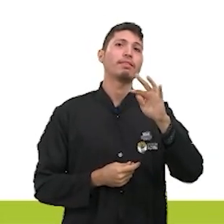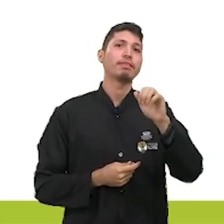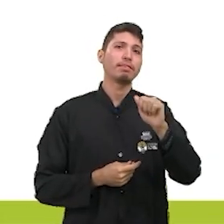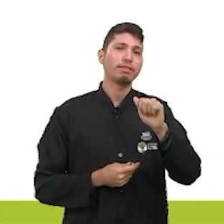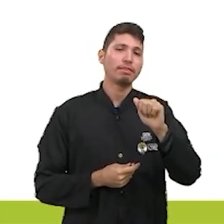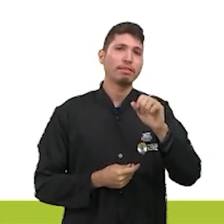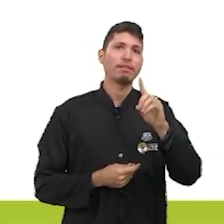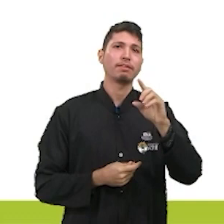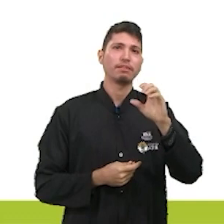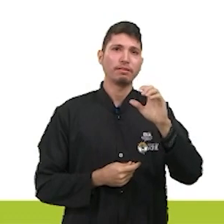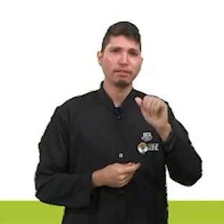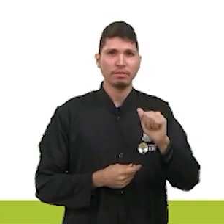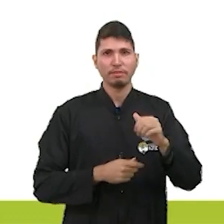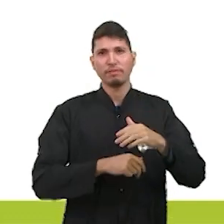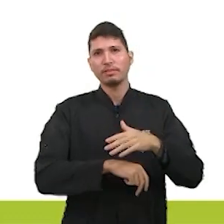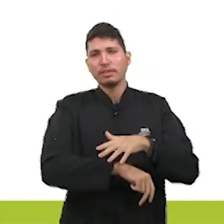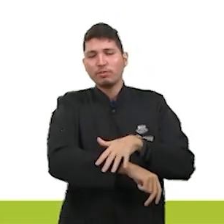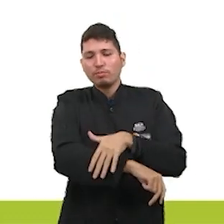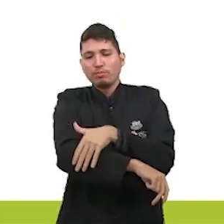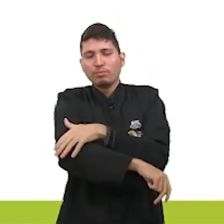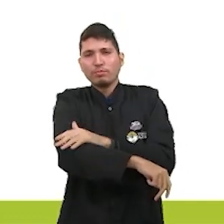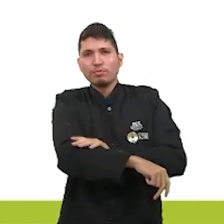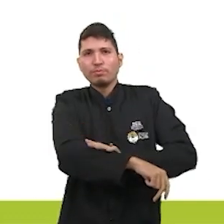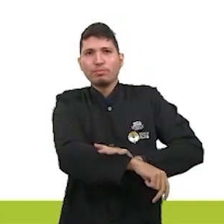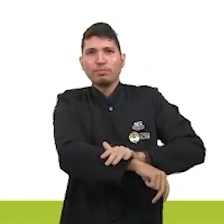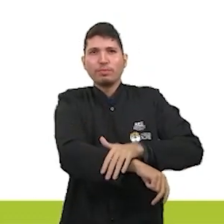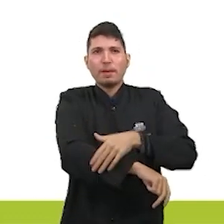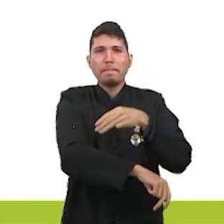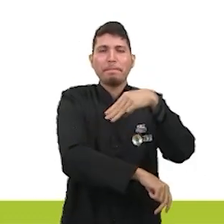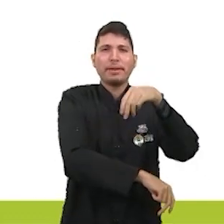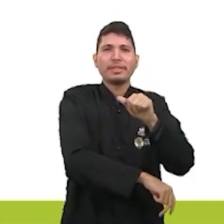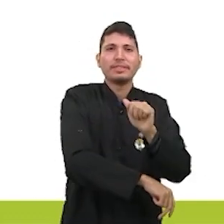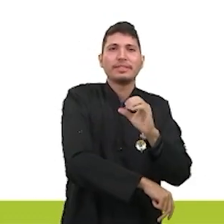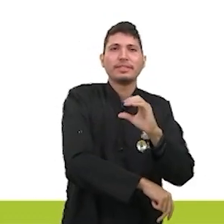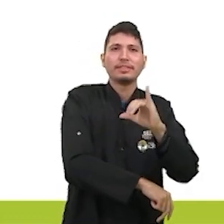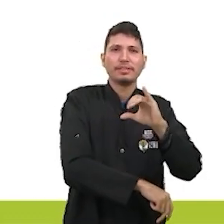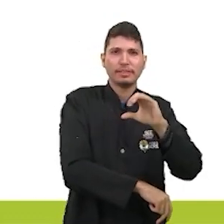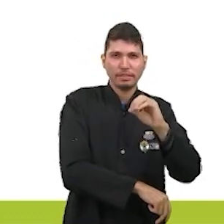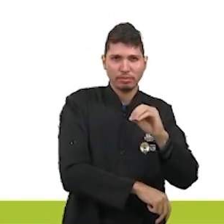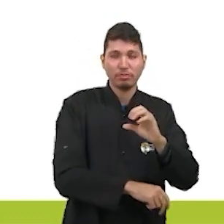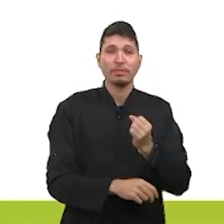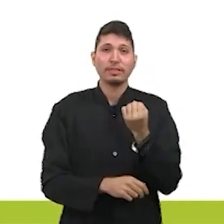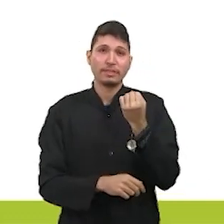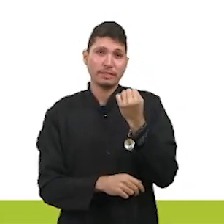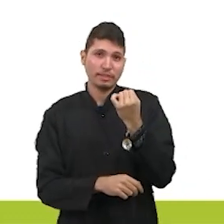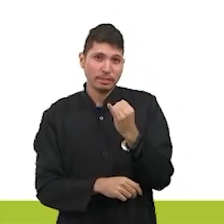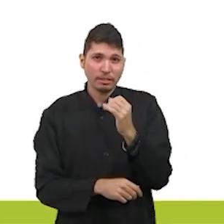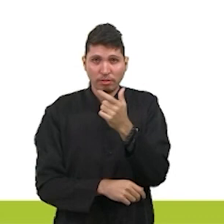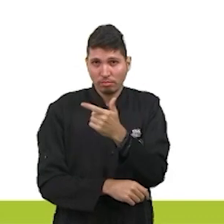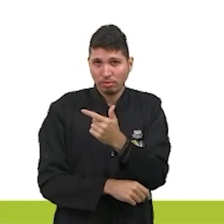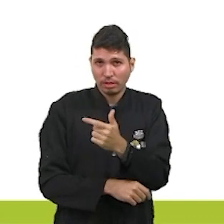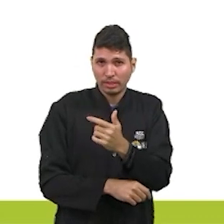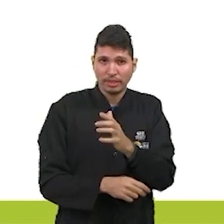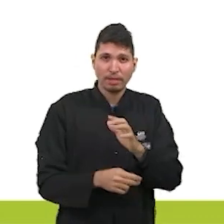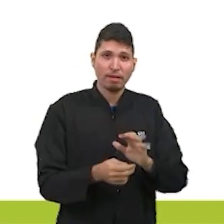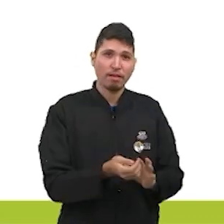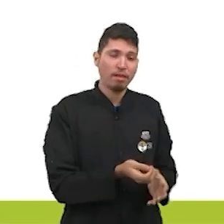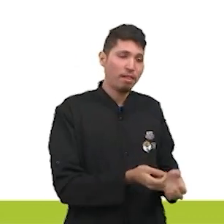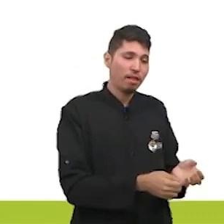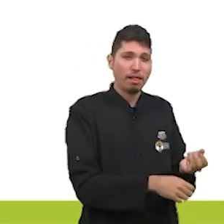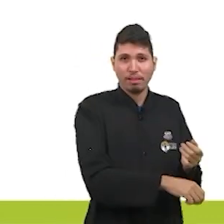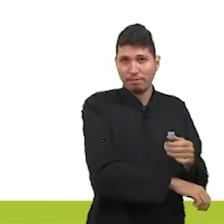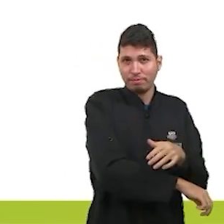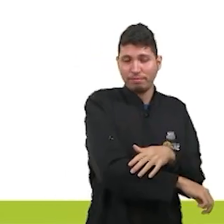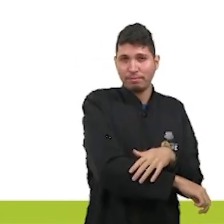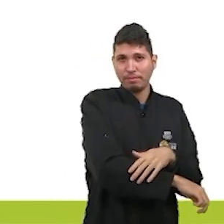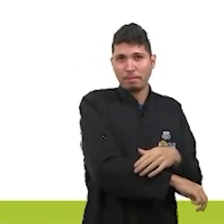aspecto macio e suave. Em contrapartida, quando está ressecada, ela perde a sua elasticidade